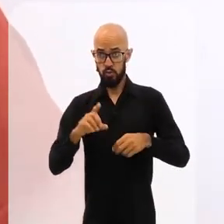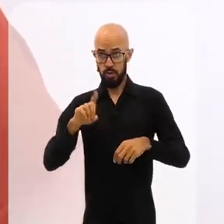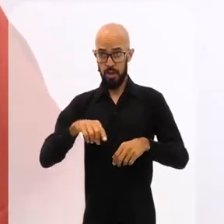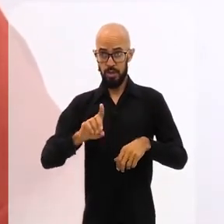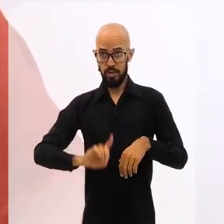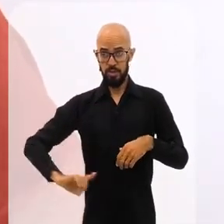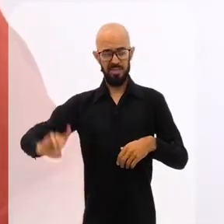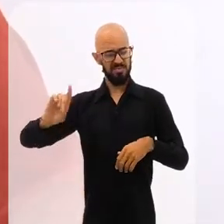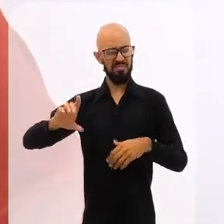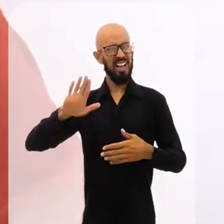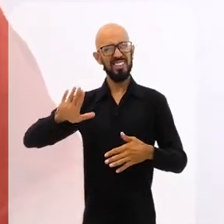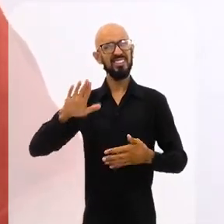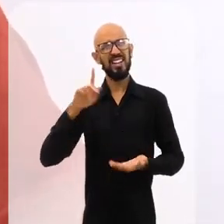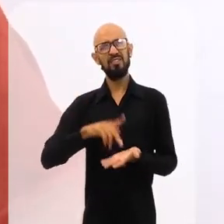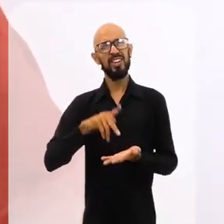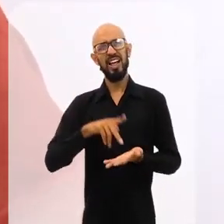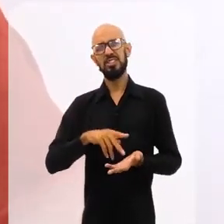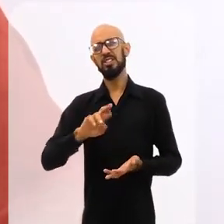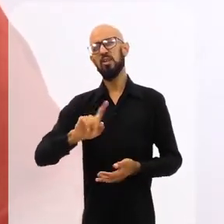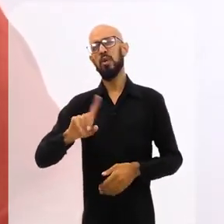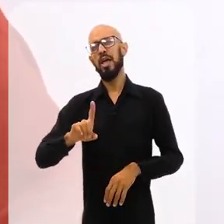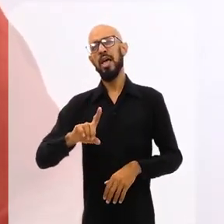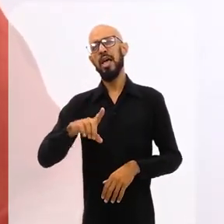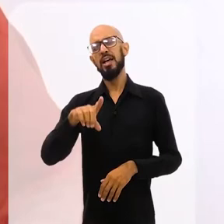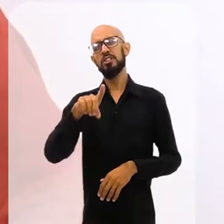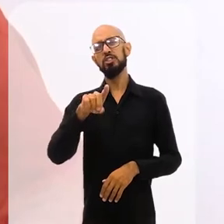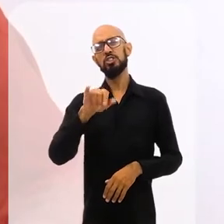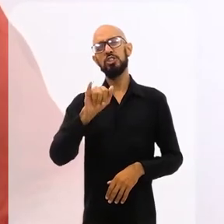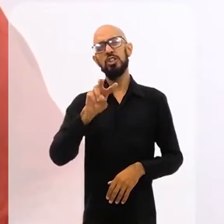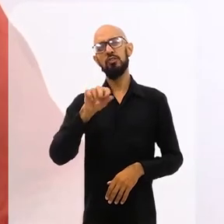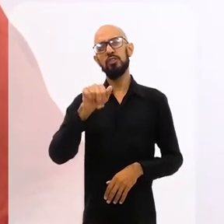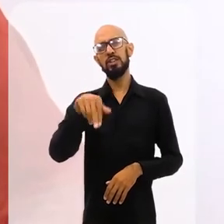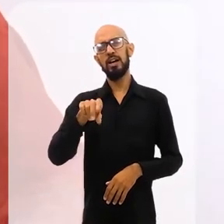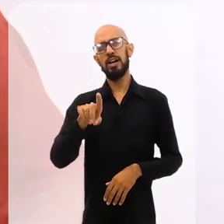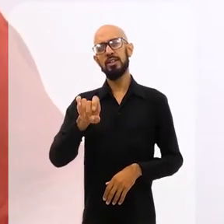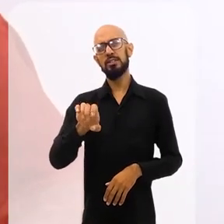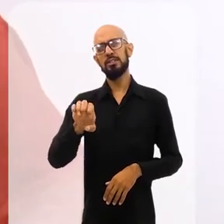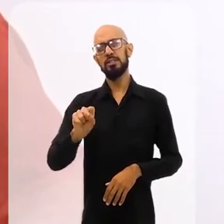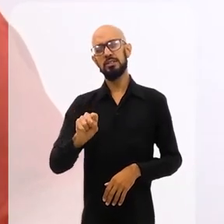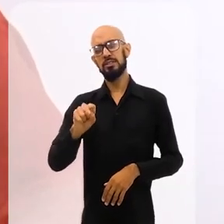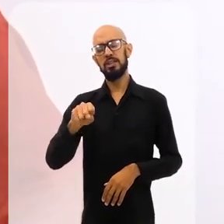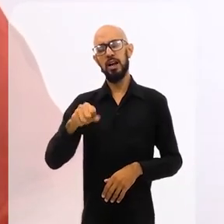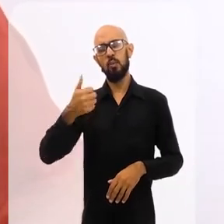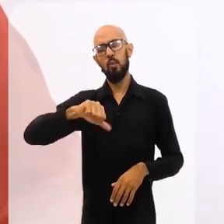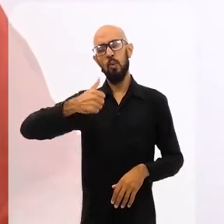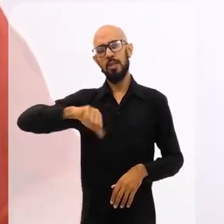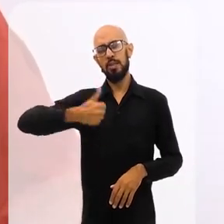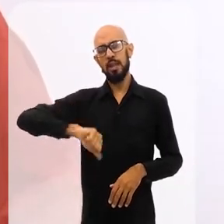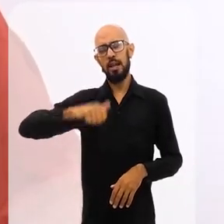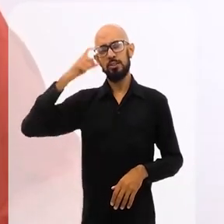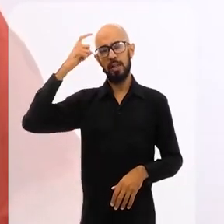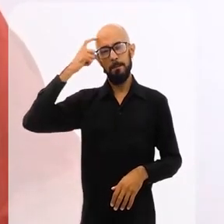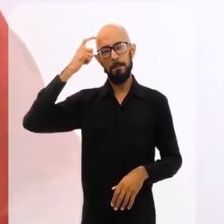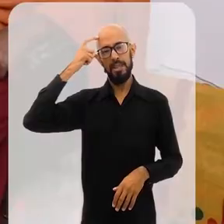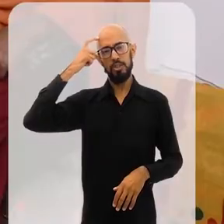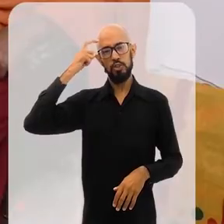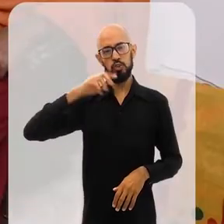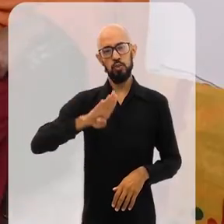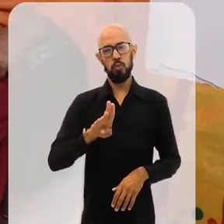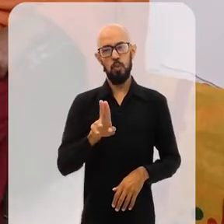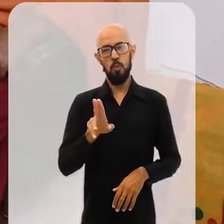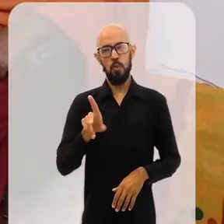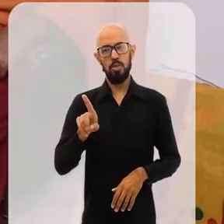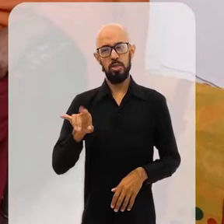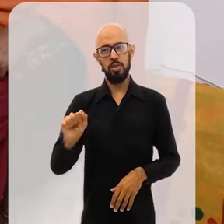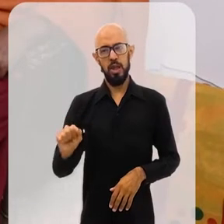são deuses, né? Na realidade não são deuses, são divindades, manifestações das qualidades da mente do Buda. E